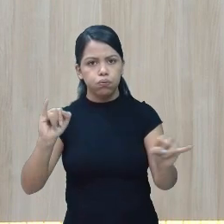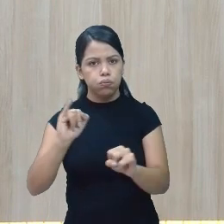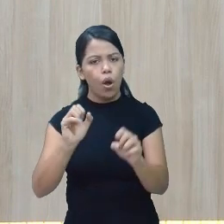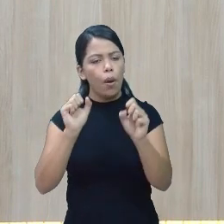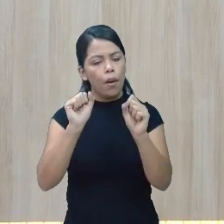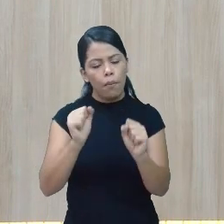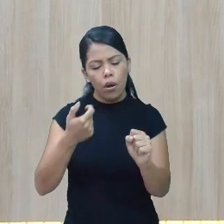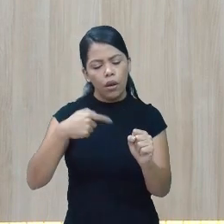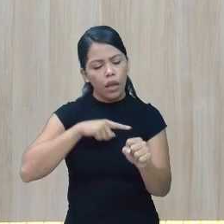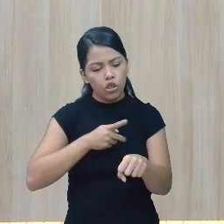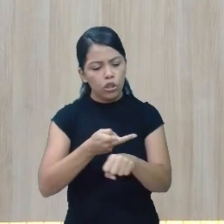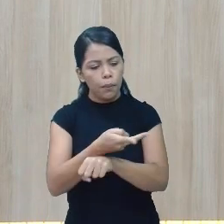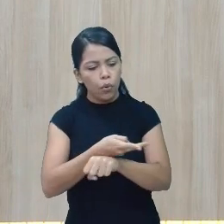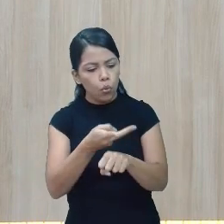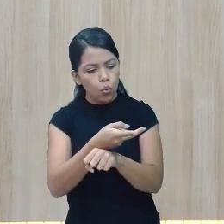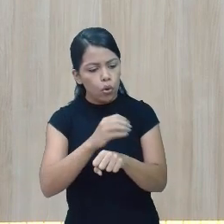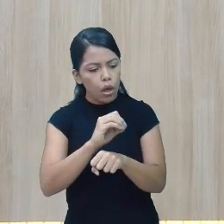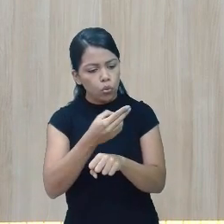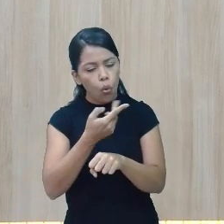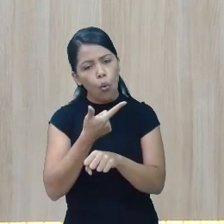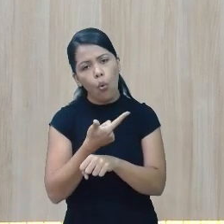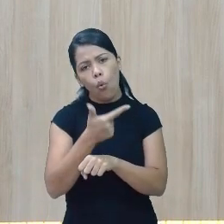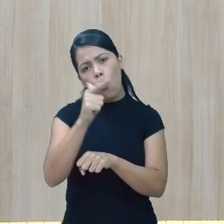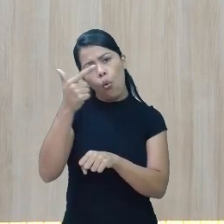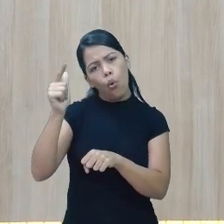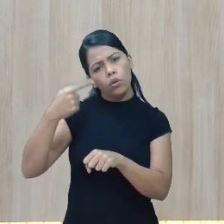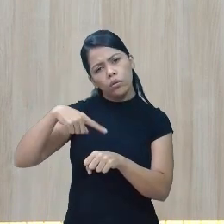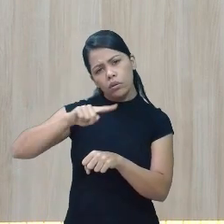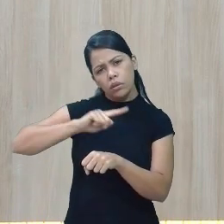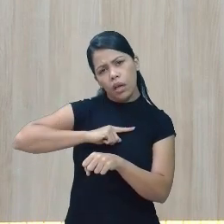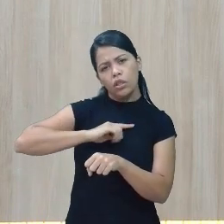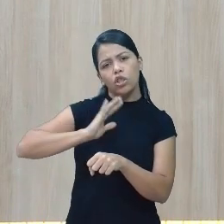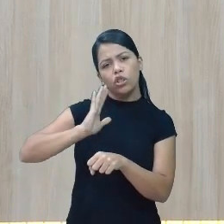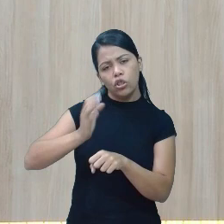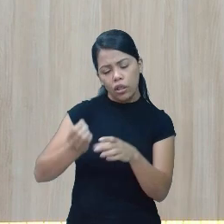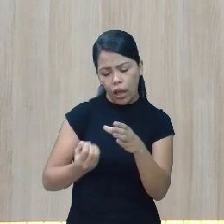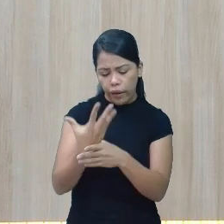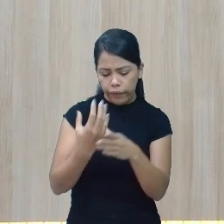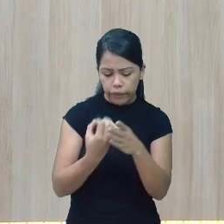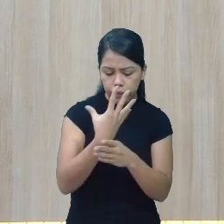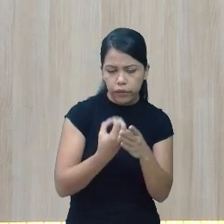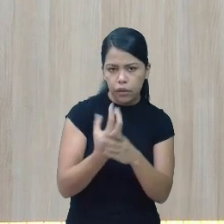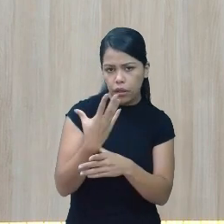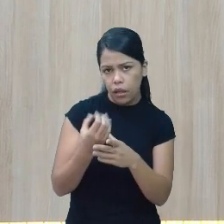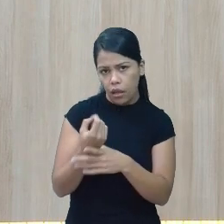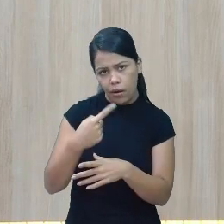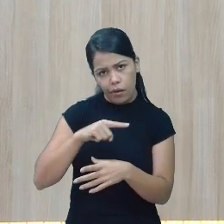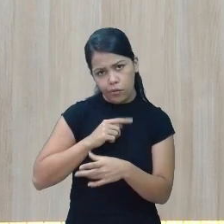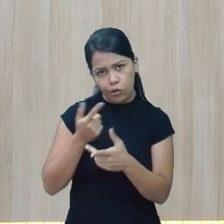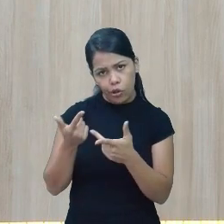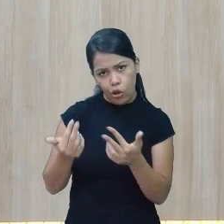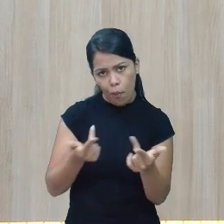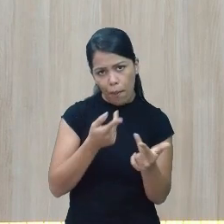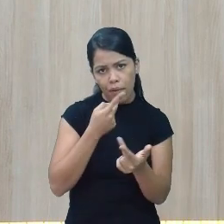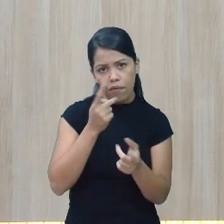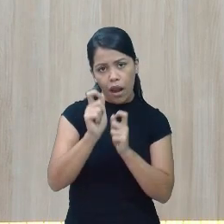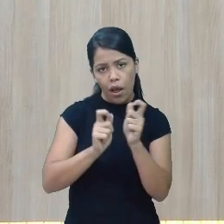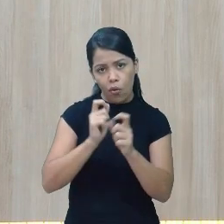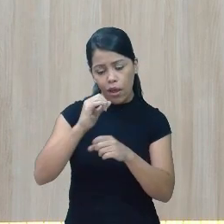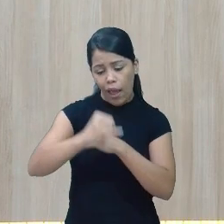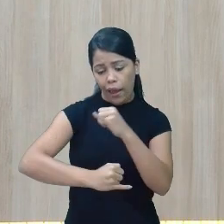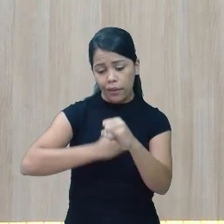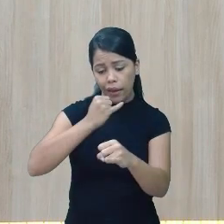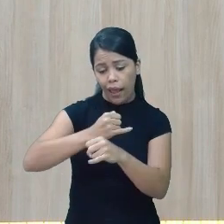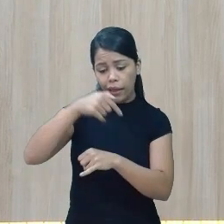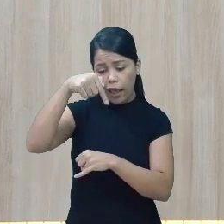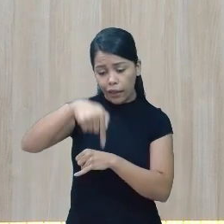estamos procurando, sejam as informações que nós estamos gerando, né? A gente costuma dizer que a internet hoje, diferentemente